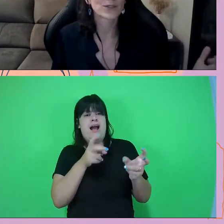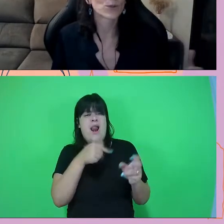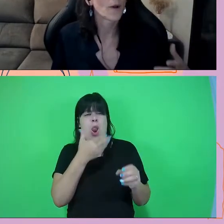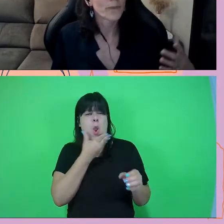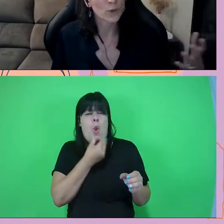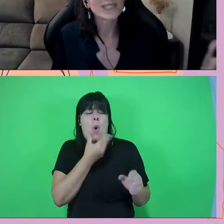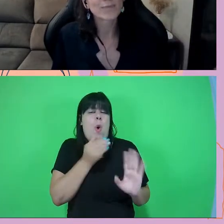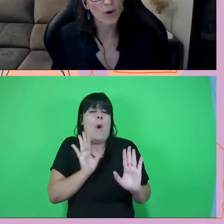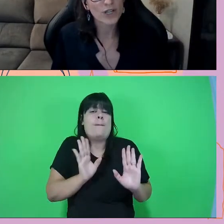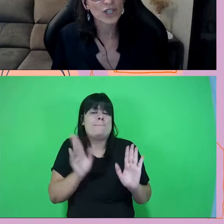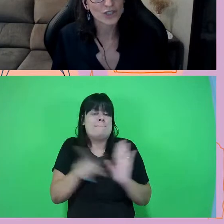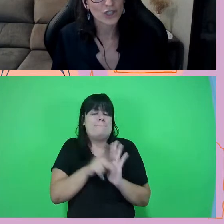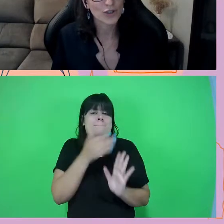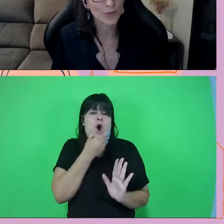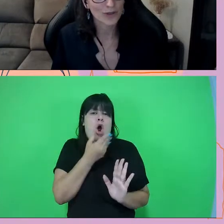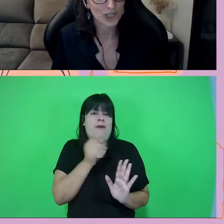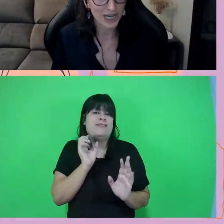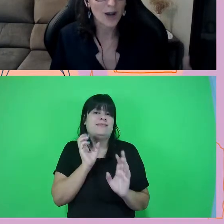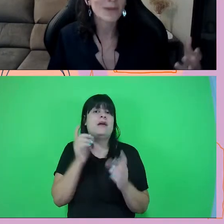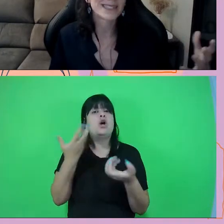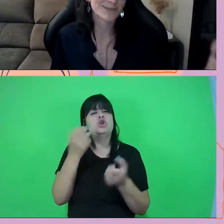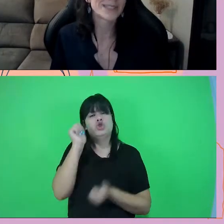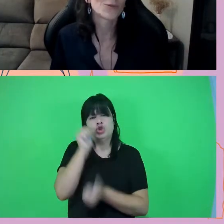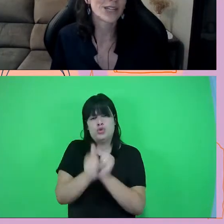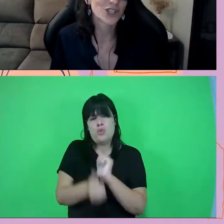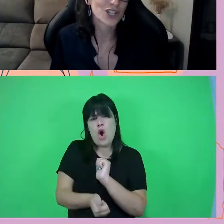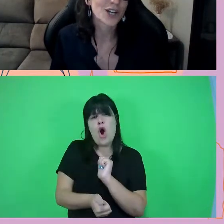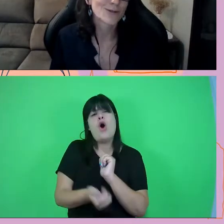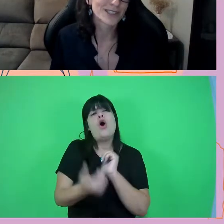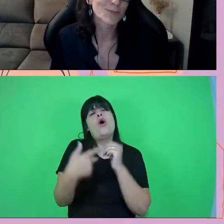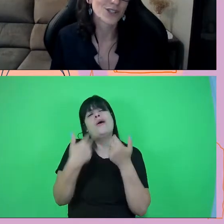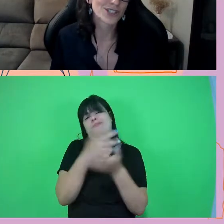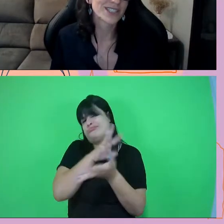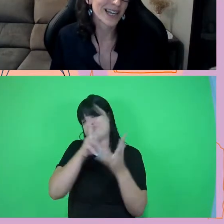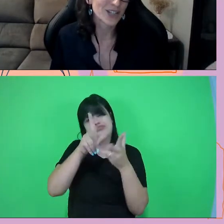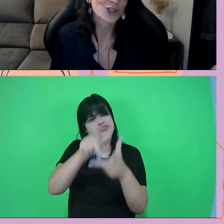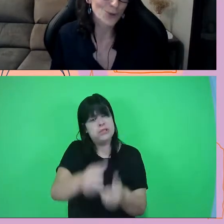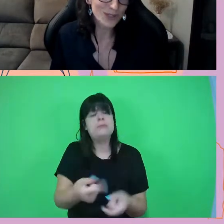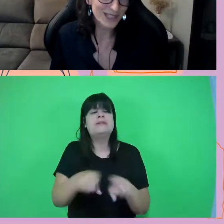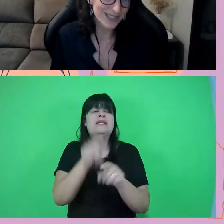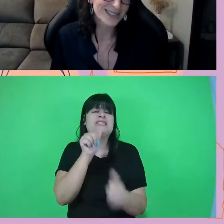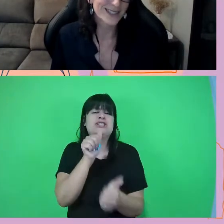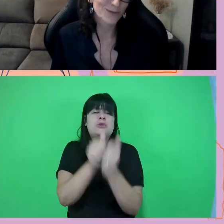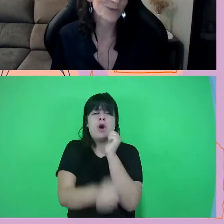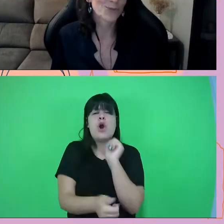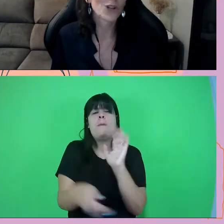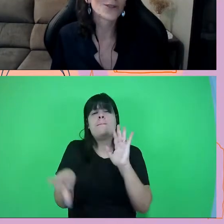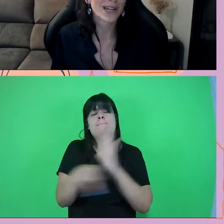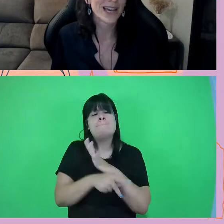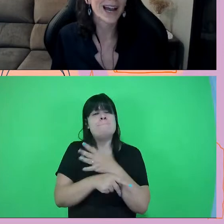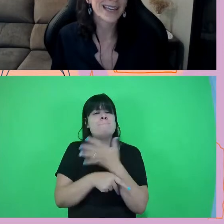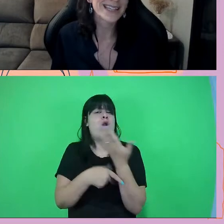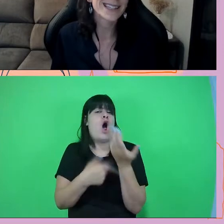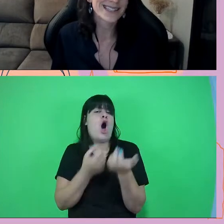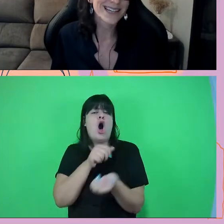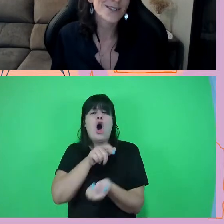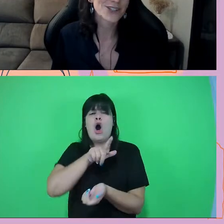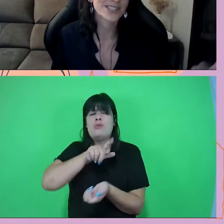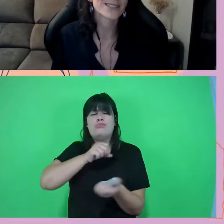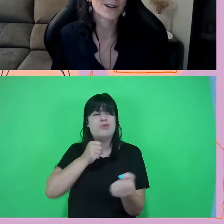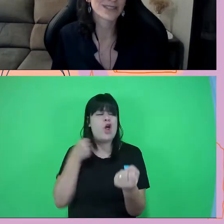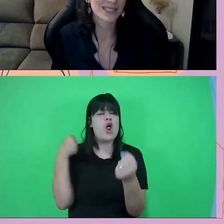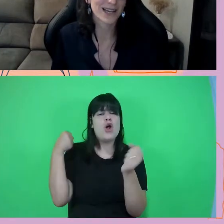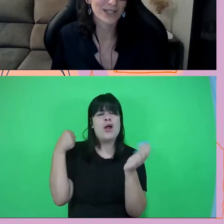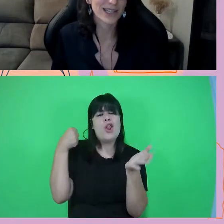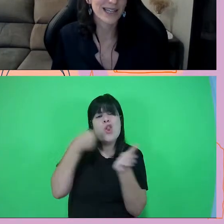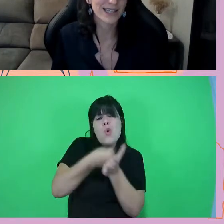a coisa do esporte, acho que de um modo geral, mas especialmente os esportes, né, de luta são muito ainda, né? Eu